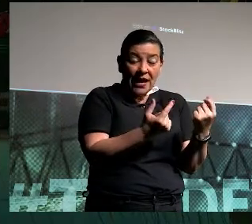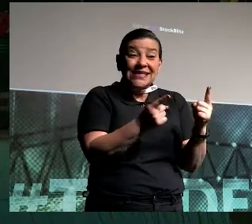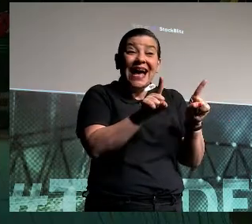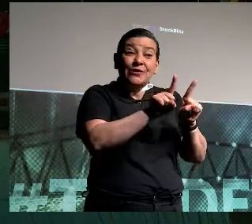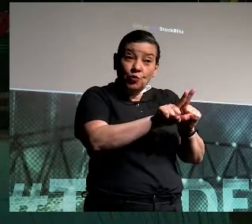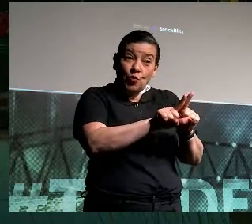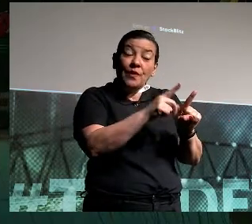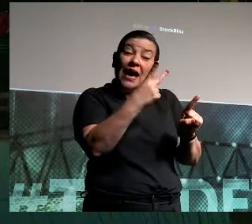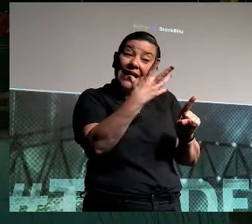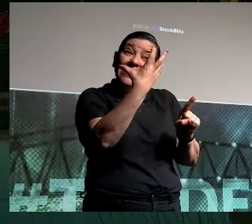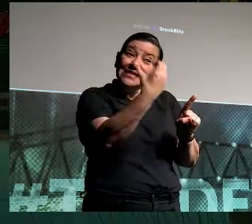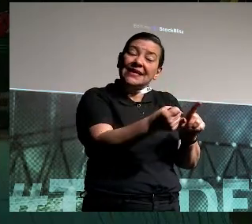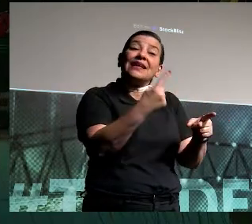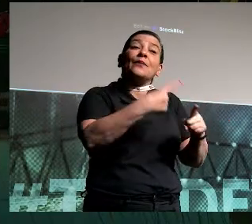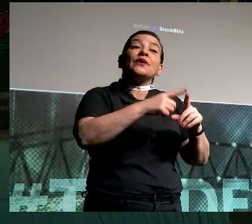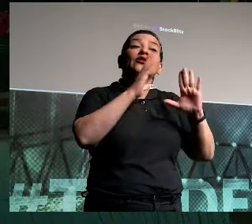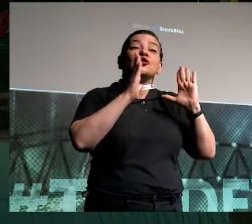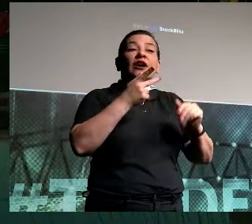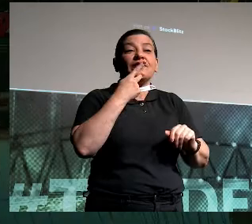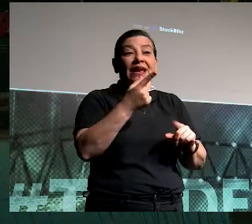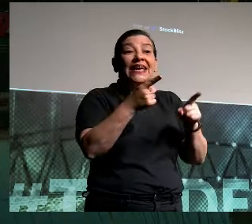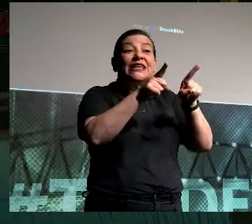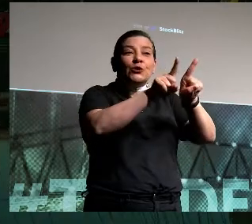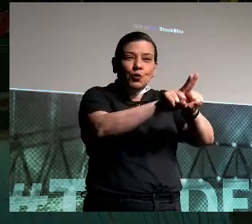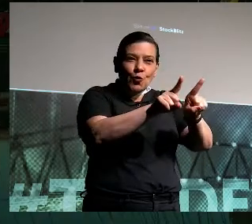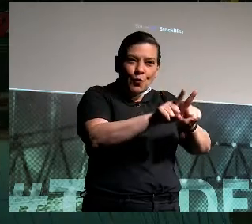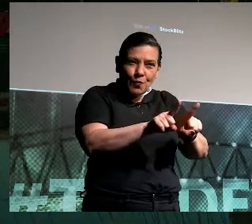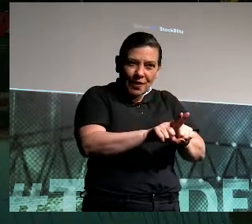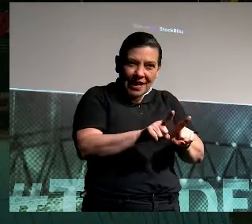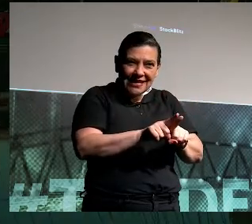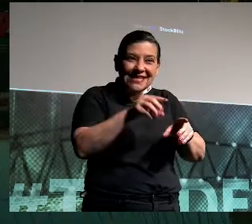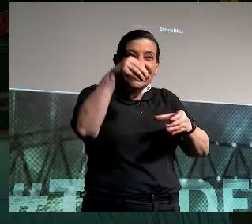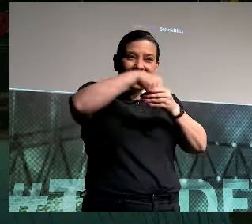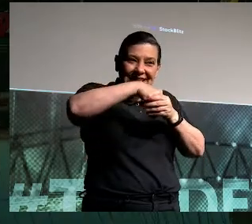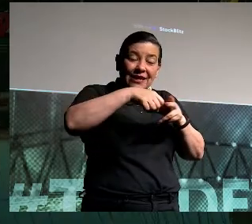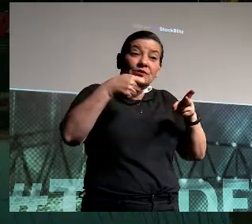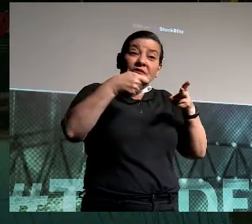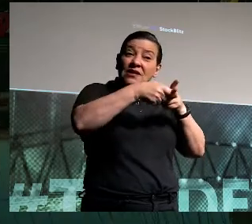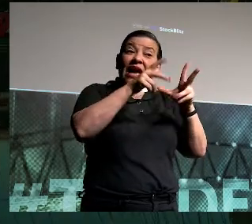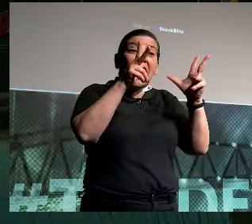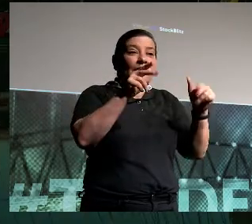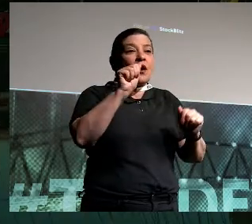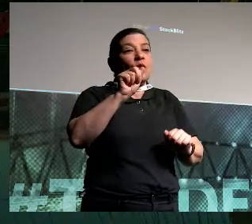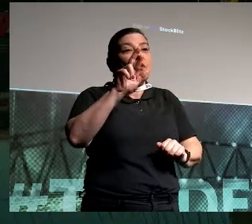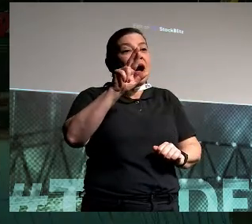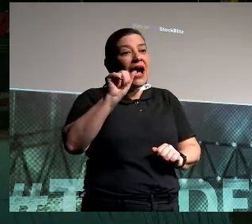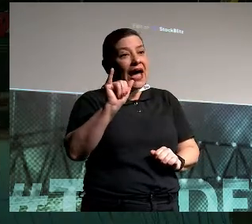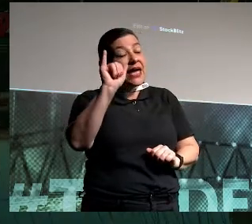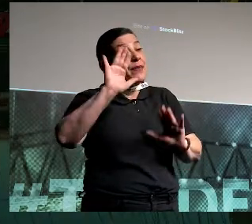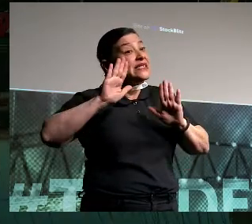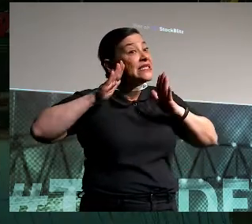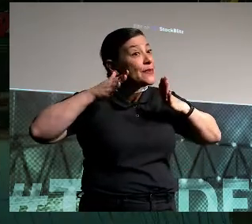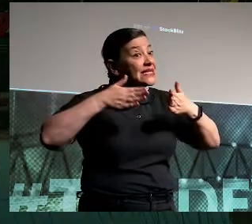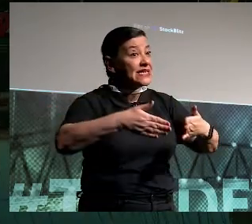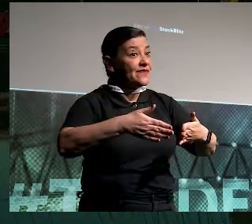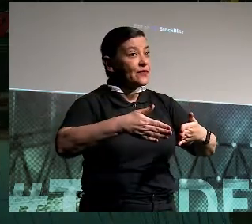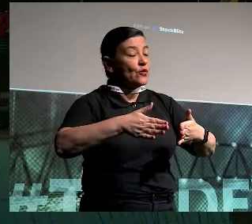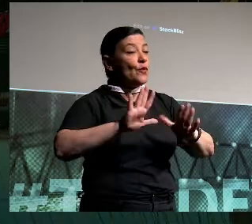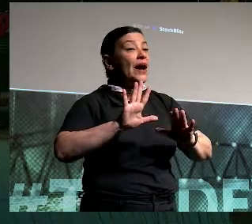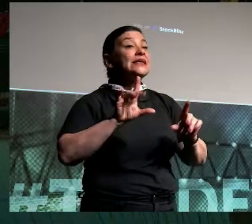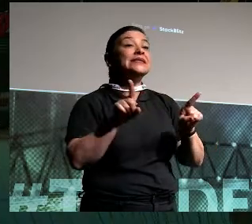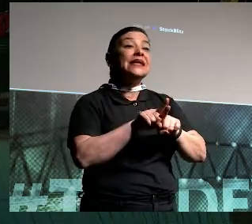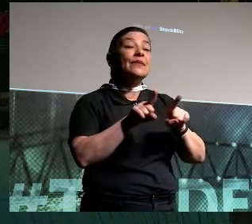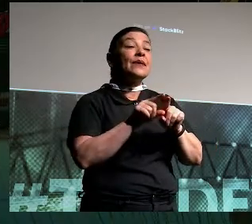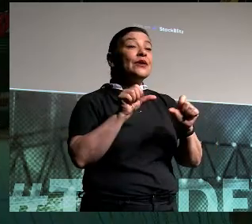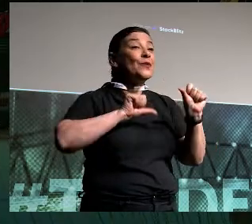ele, ele aceita, porque, como eu disse, tuplas, no final das contas, para o JavaScript, são arrays, só que são arrays com um tipo mais específico. Só que o inverso eu